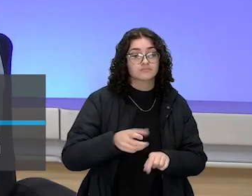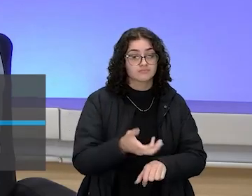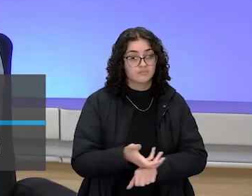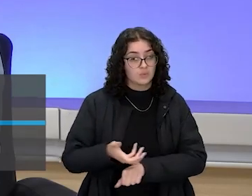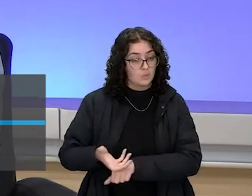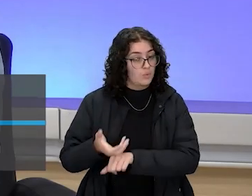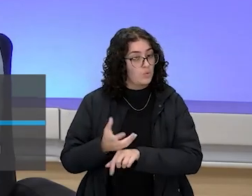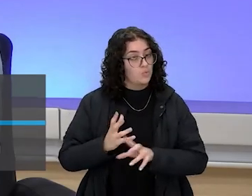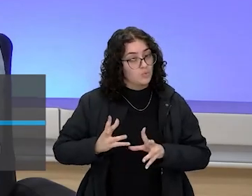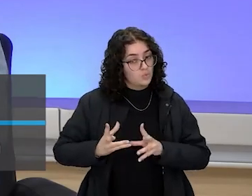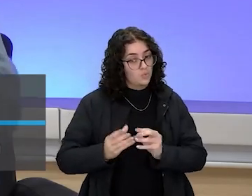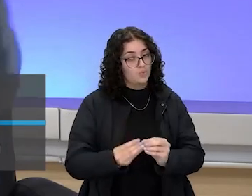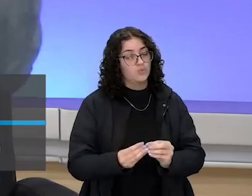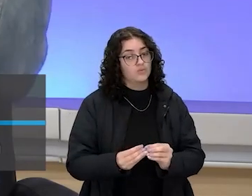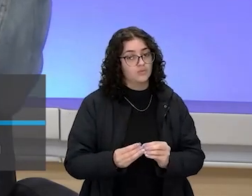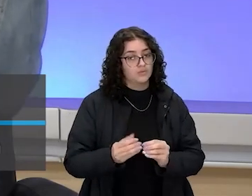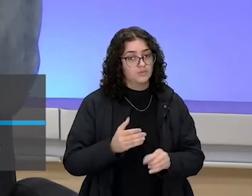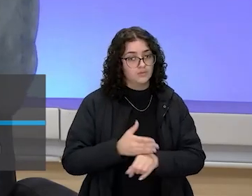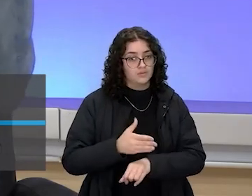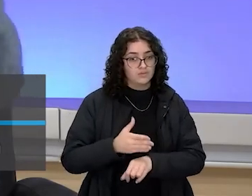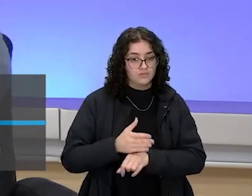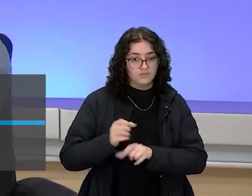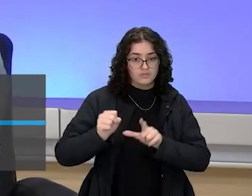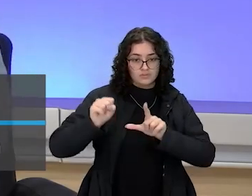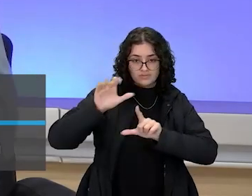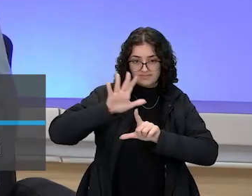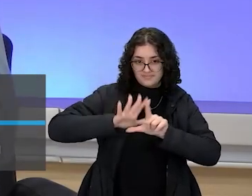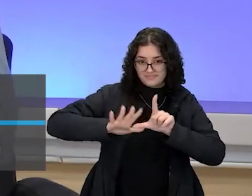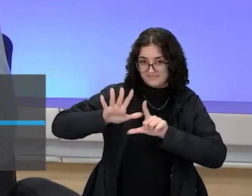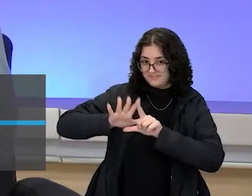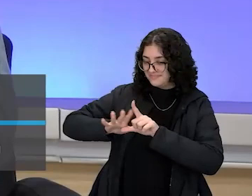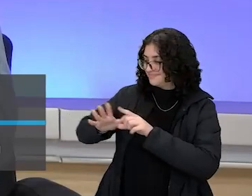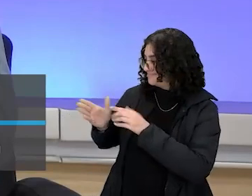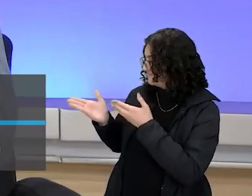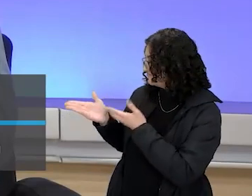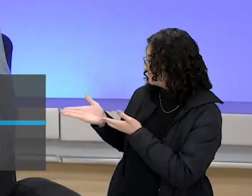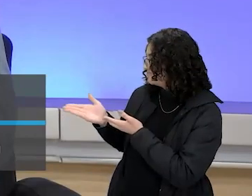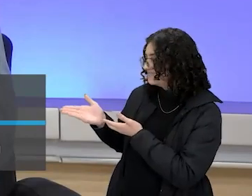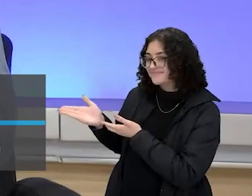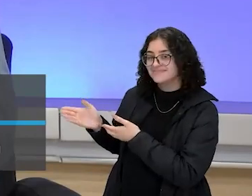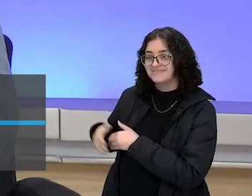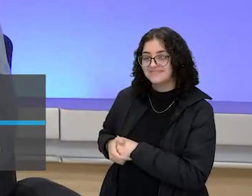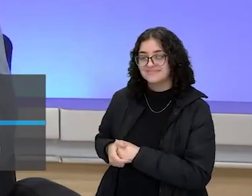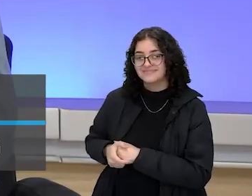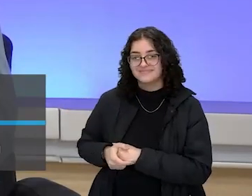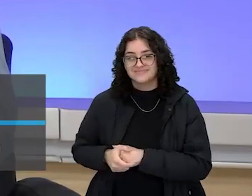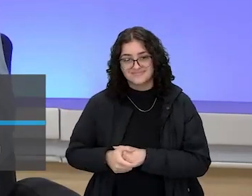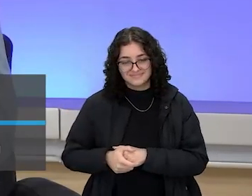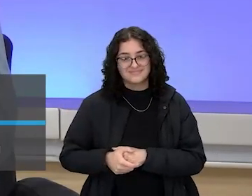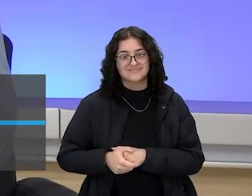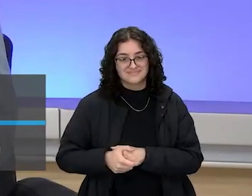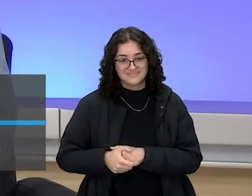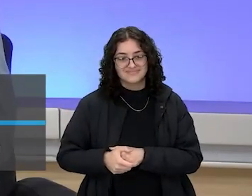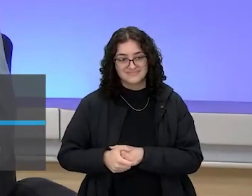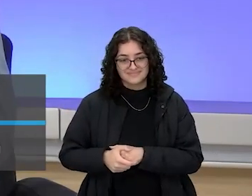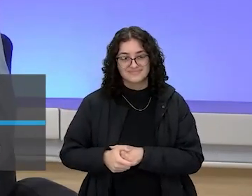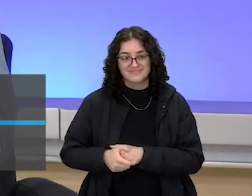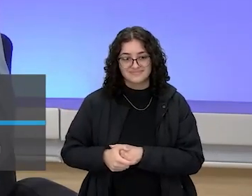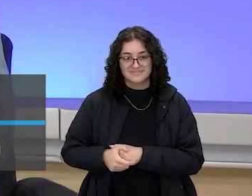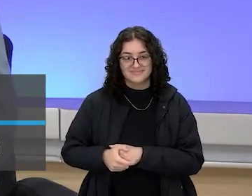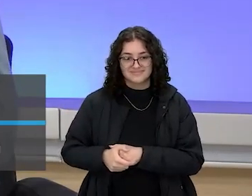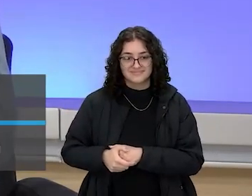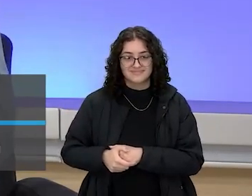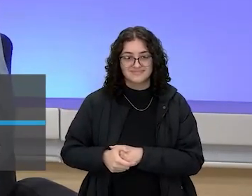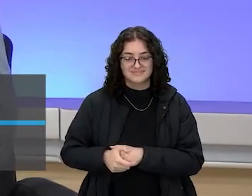componentes curriculares. Acessem pelo QR Code, que tá aparecendo, eu sempre erro o lado do QR Code, gente. O QR Code tá aqui, tá